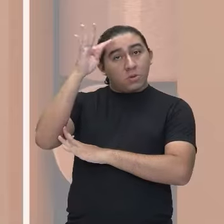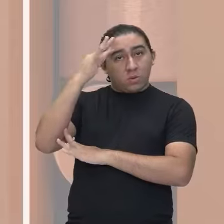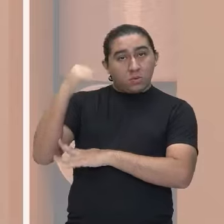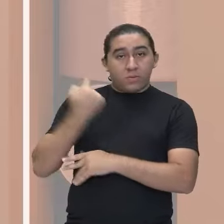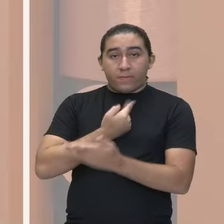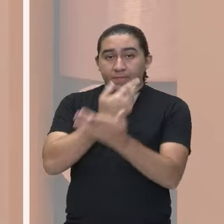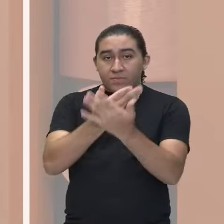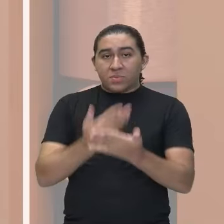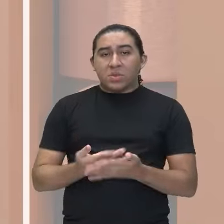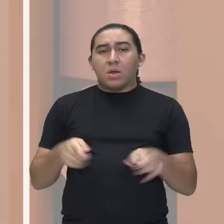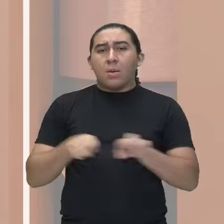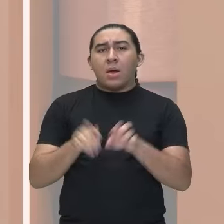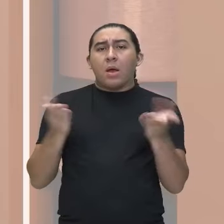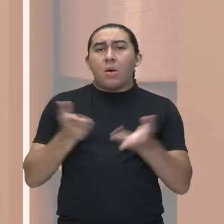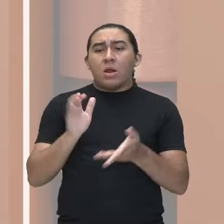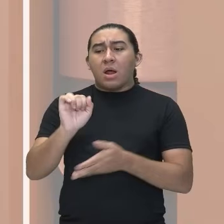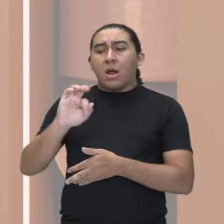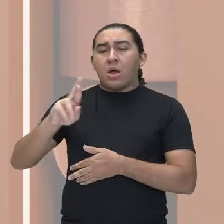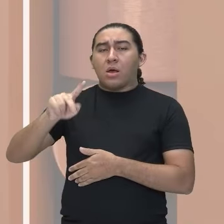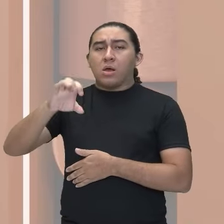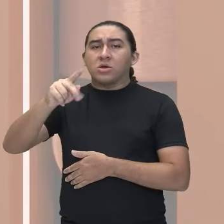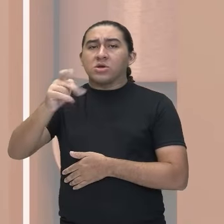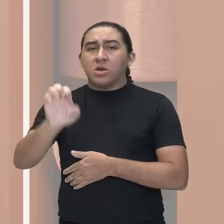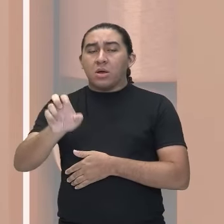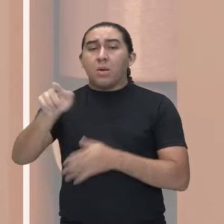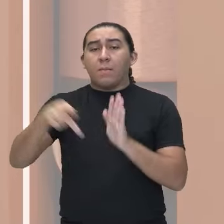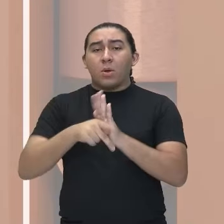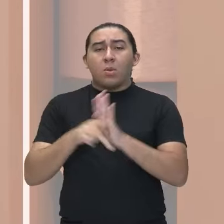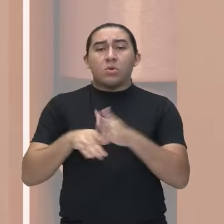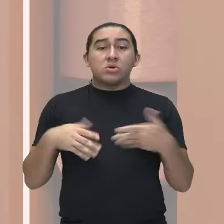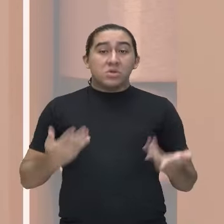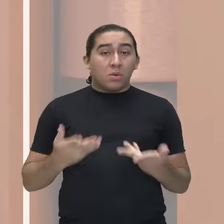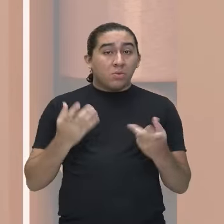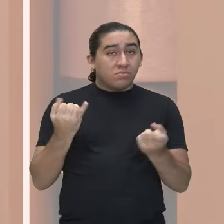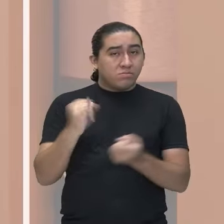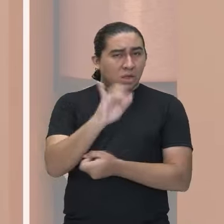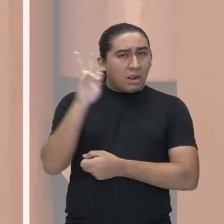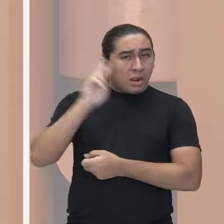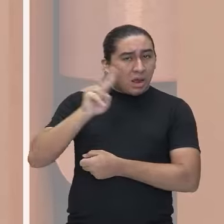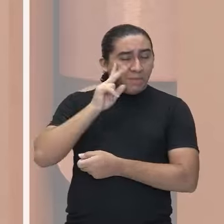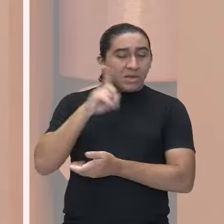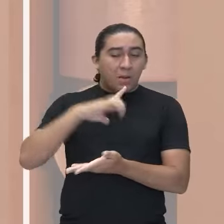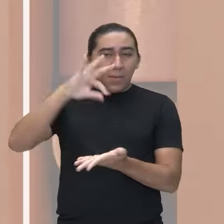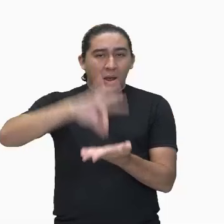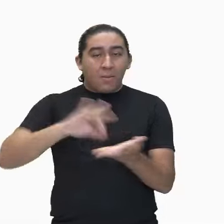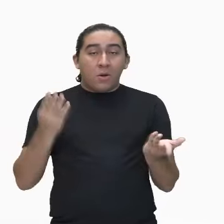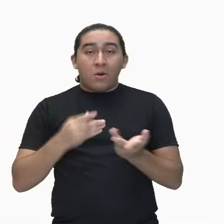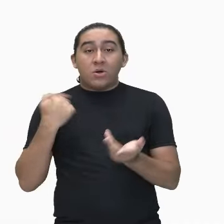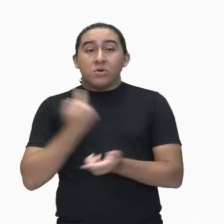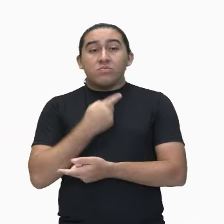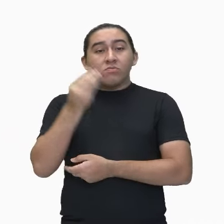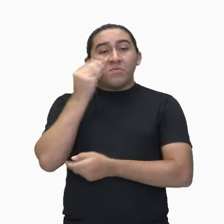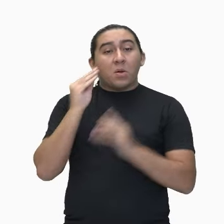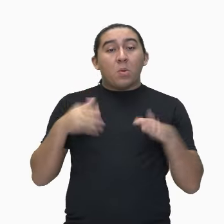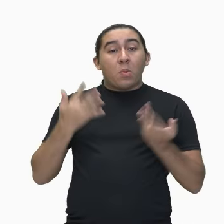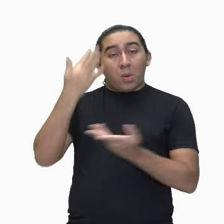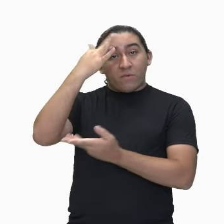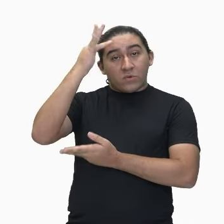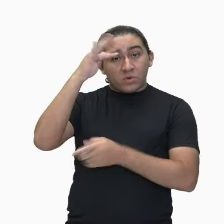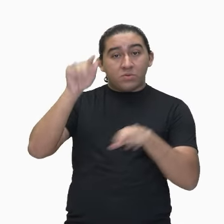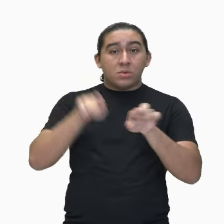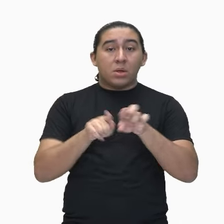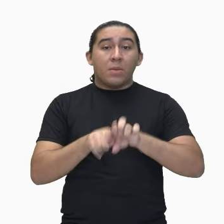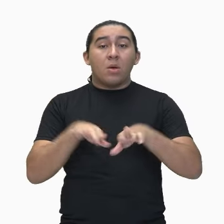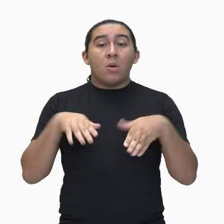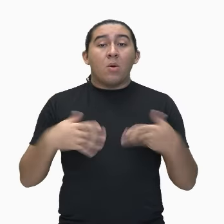ver a arqué para esses primeiros filósofos. Quem foram? Lembra lá do mapa, né? Então vamos ver quem foram esses filósofos e